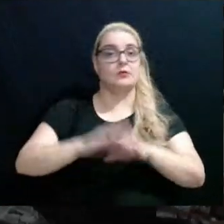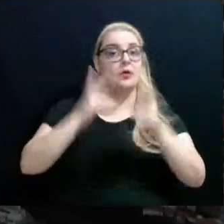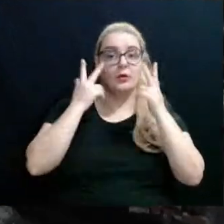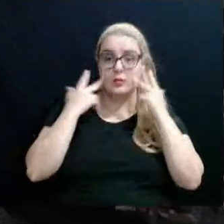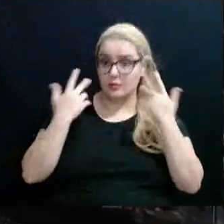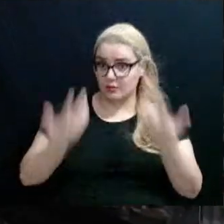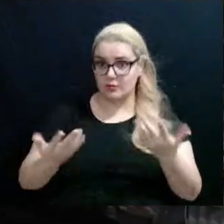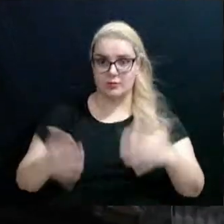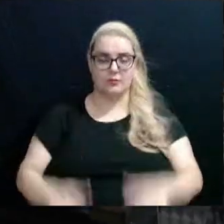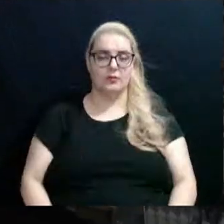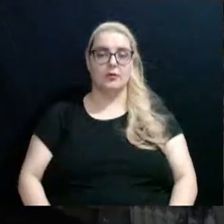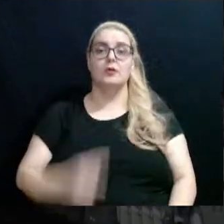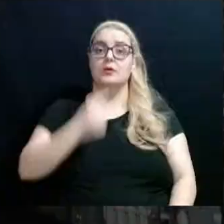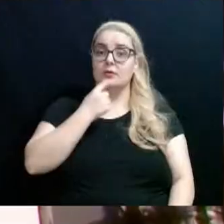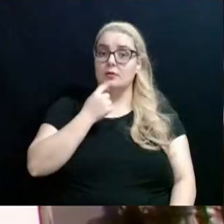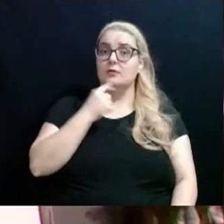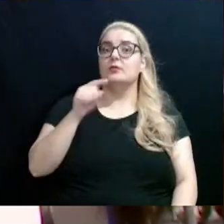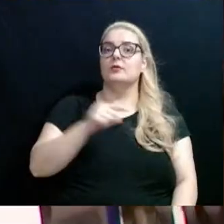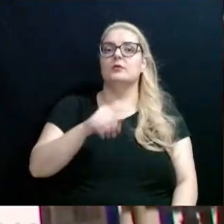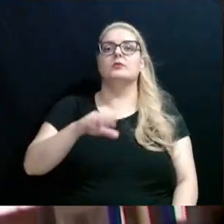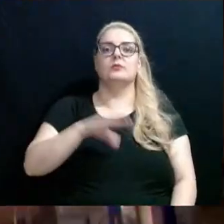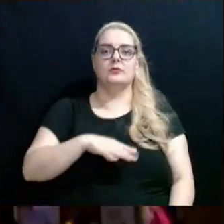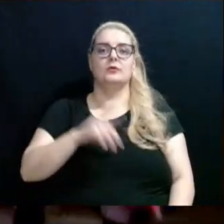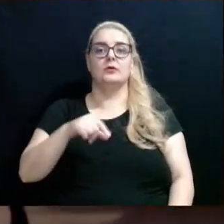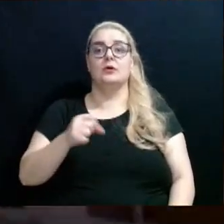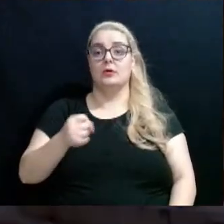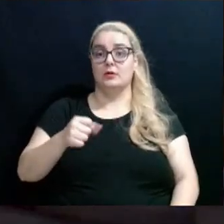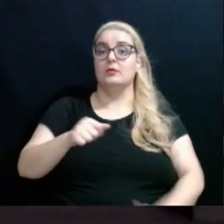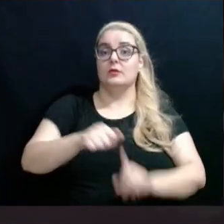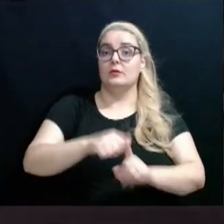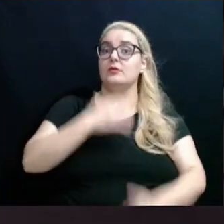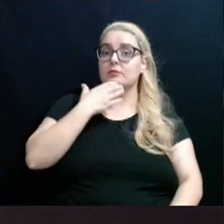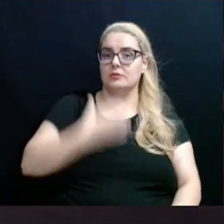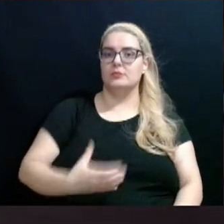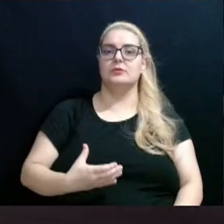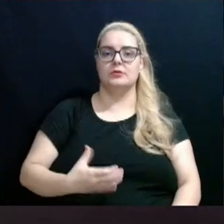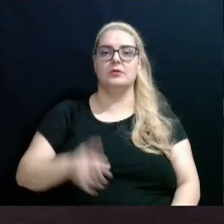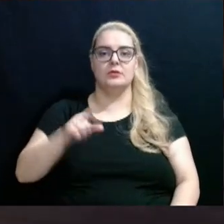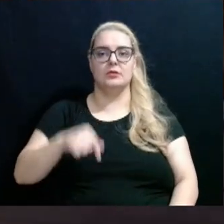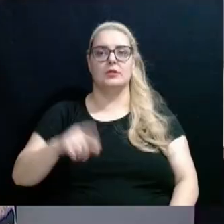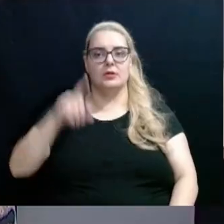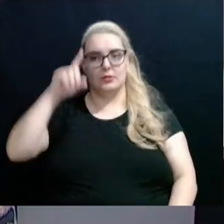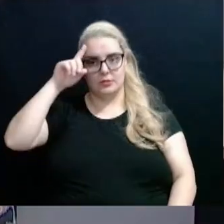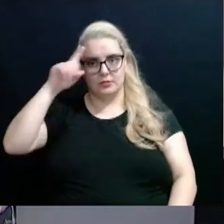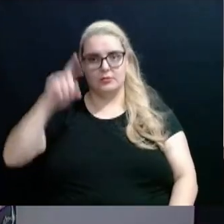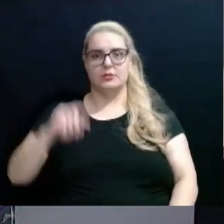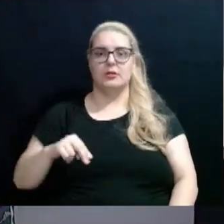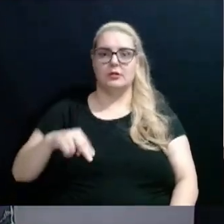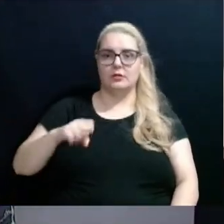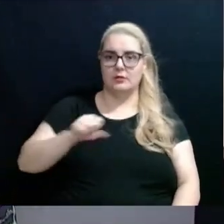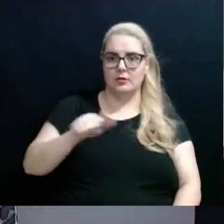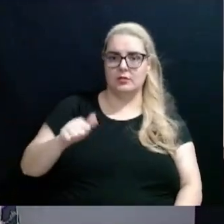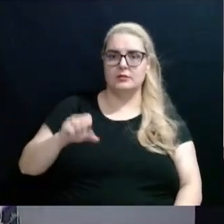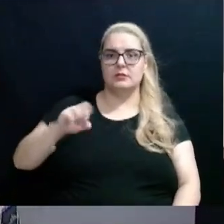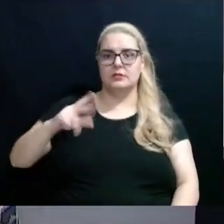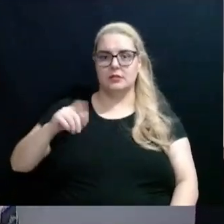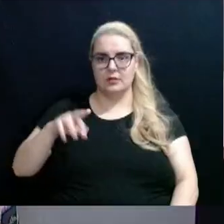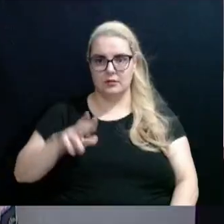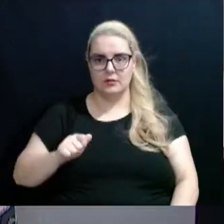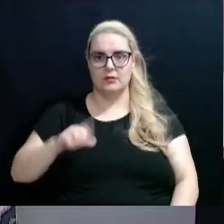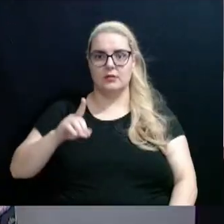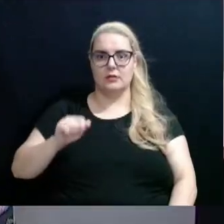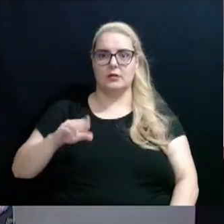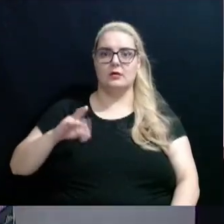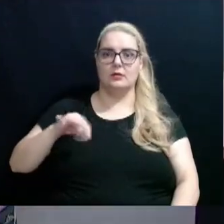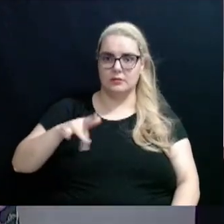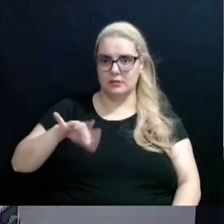O feriado municipal atual é 8 de dezembro, o dia da padroeira Nossa Senhora da Conceição. Tem até uma reivindicação do comércio, né? Porque